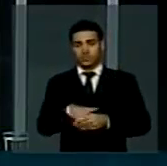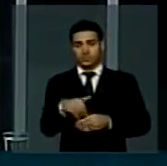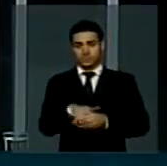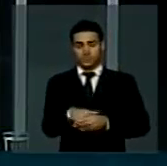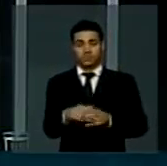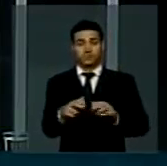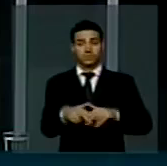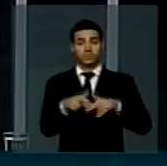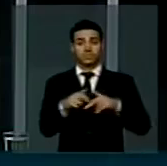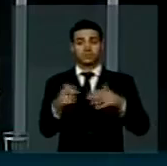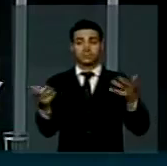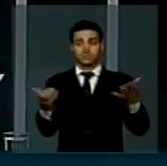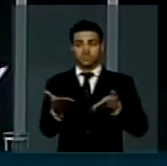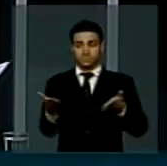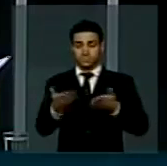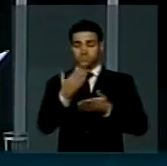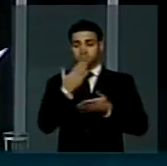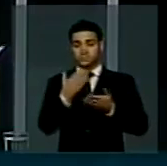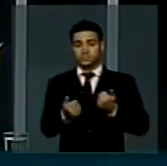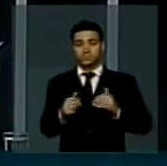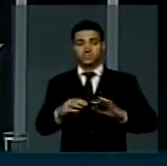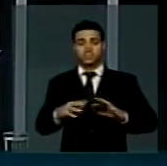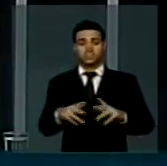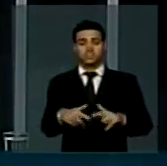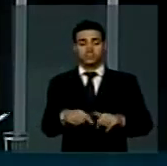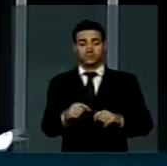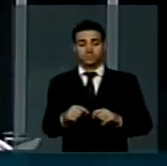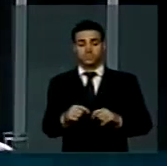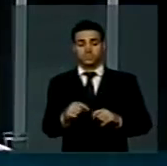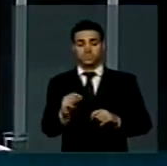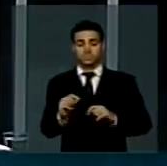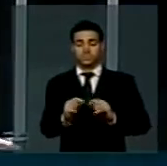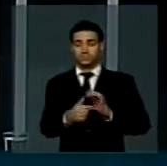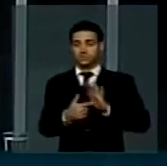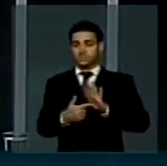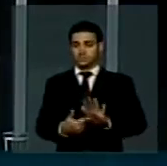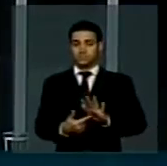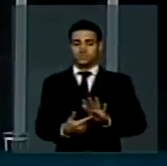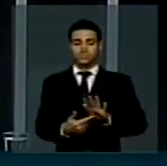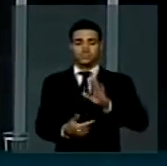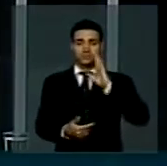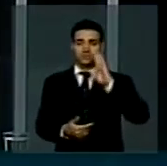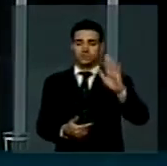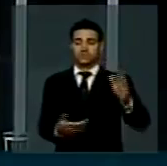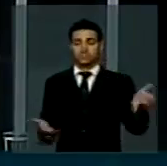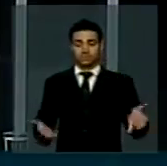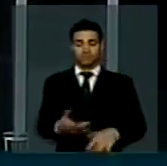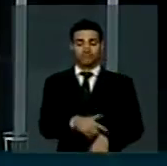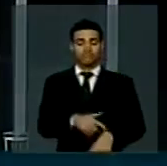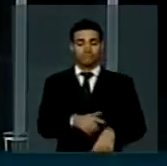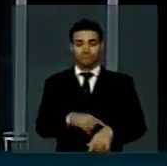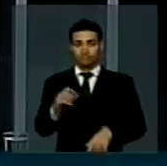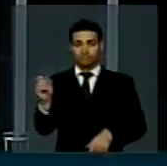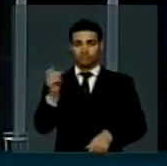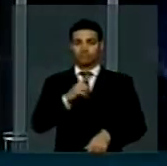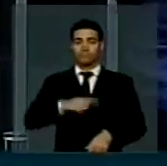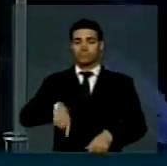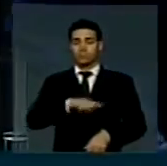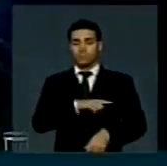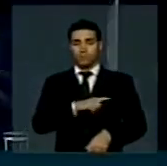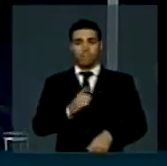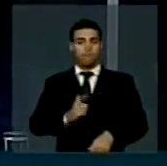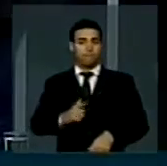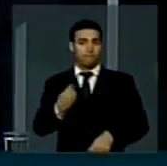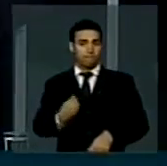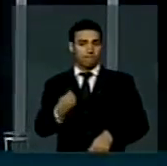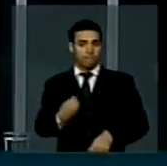quero pedir a todos a oportunidade de poder destacar, principalmente no momento crítico que nós vivemos hoje.